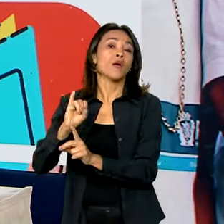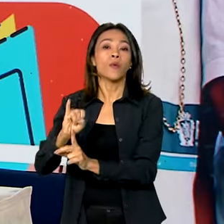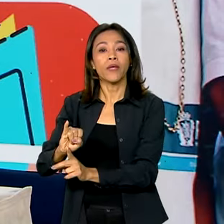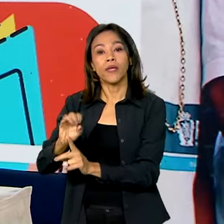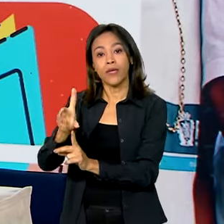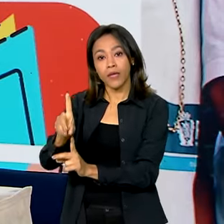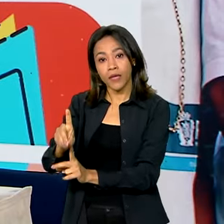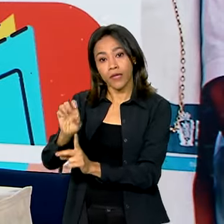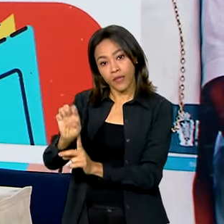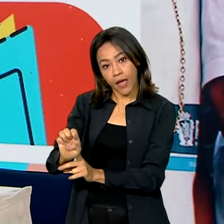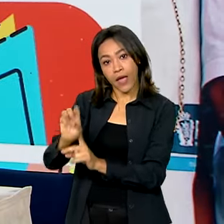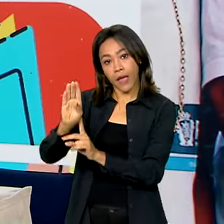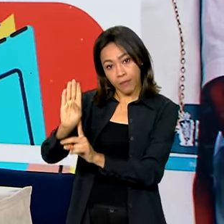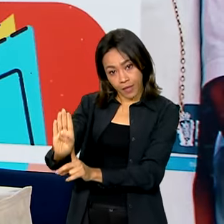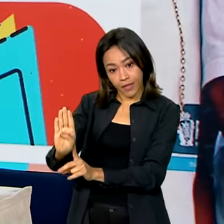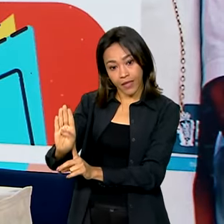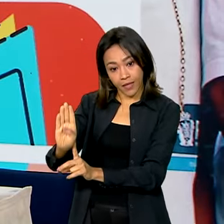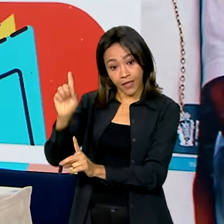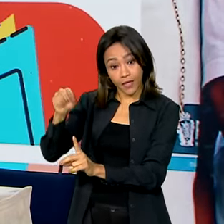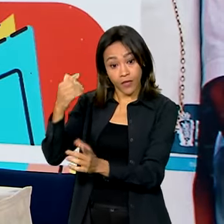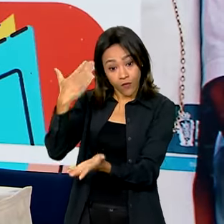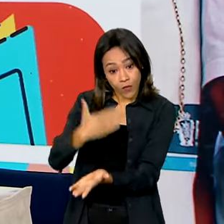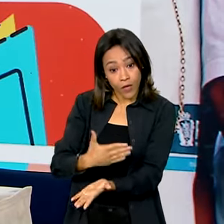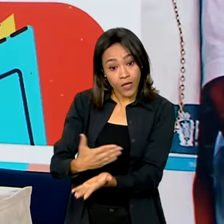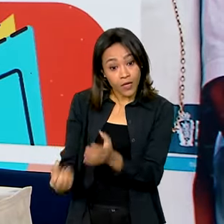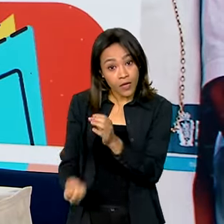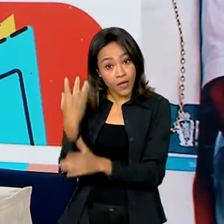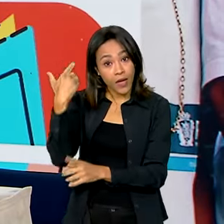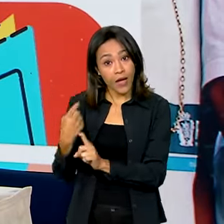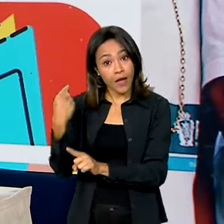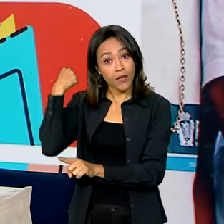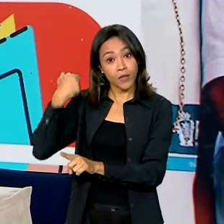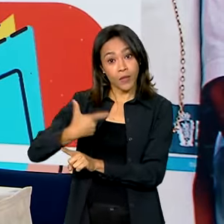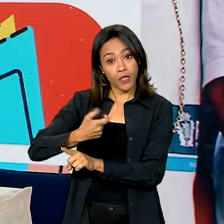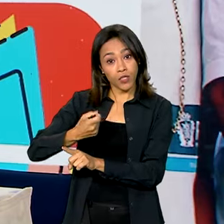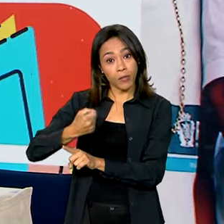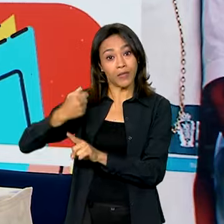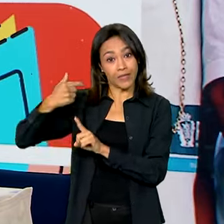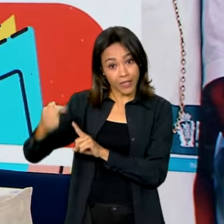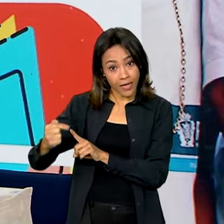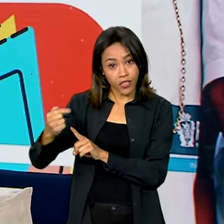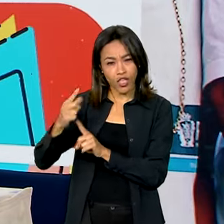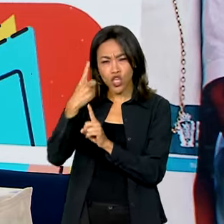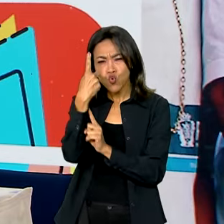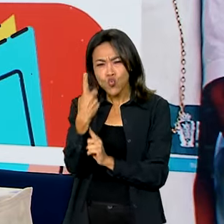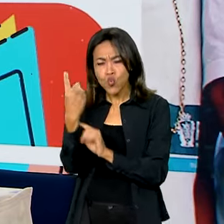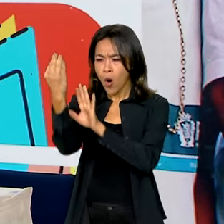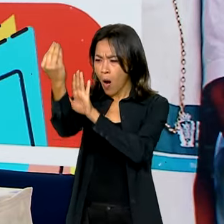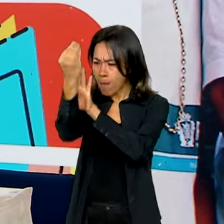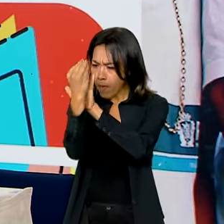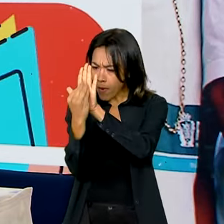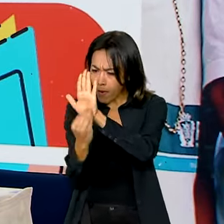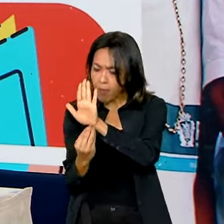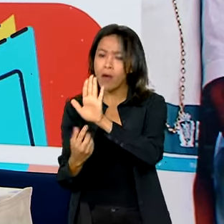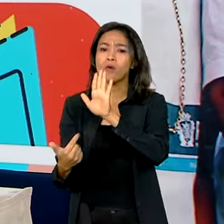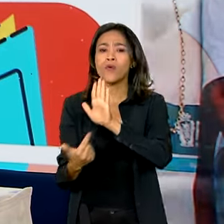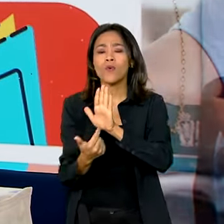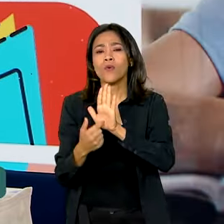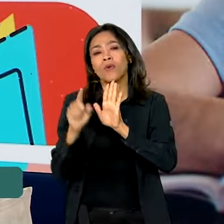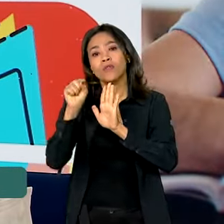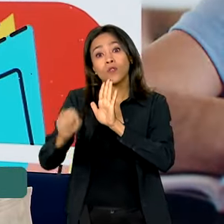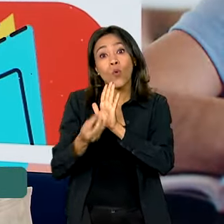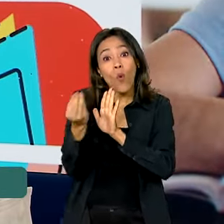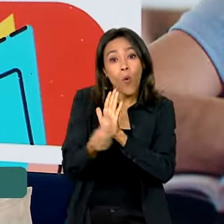Educação Básica foi criado em 2007 ele reúne em um só indicador os resultados do fluxo